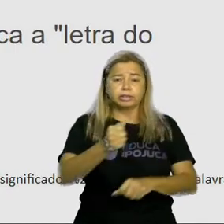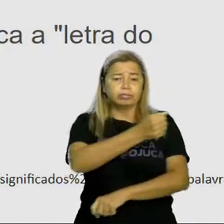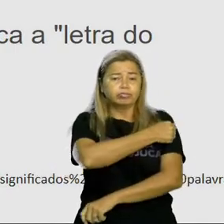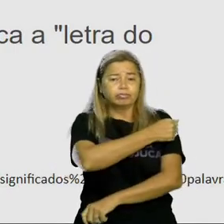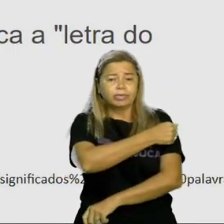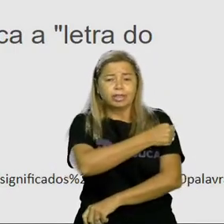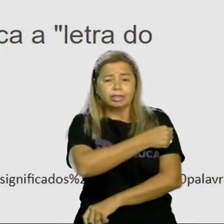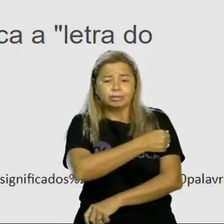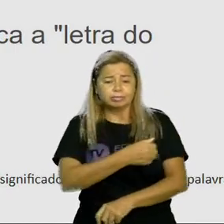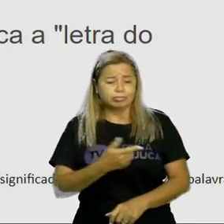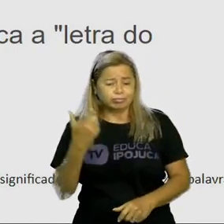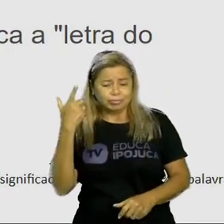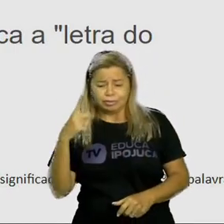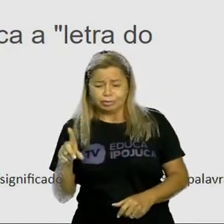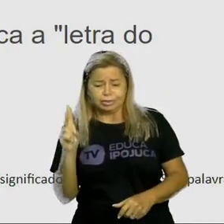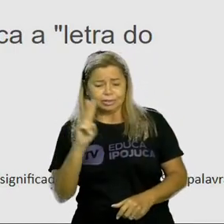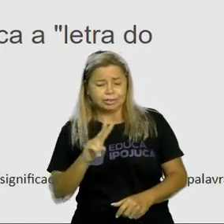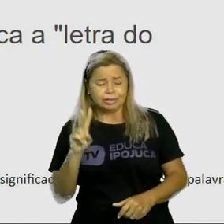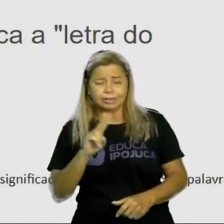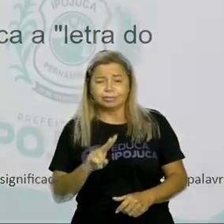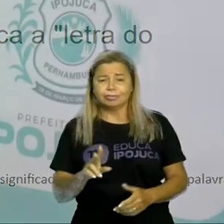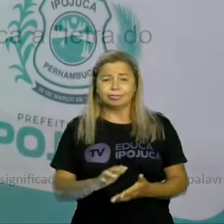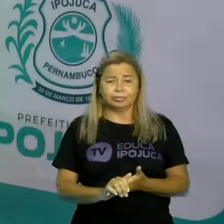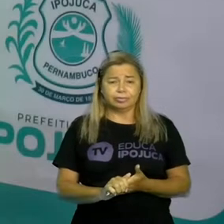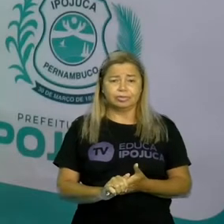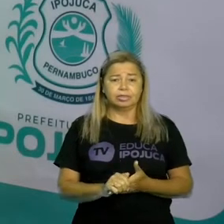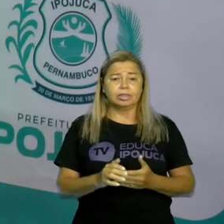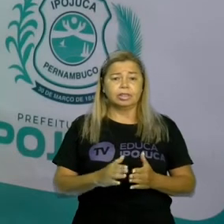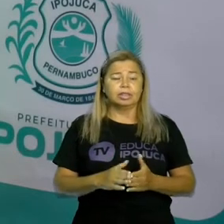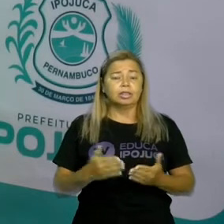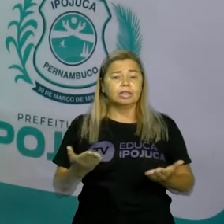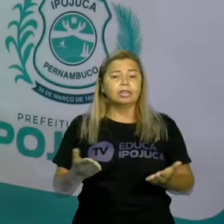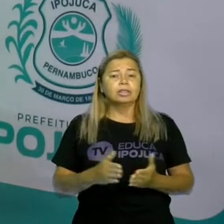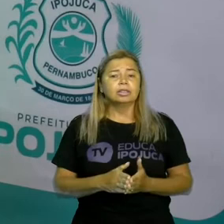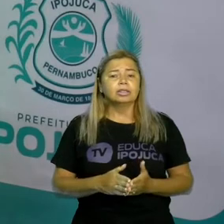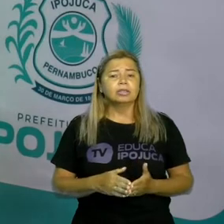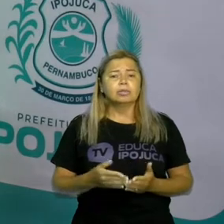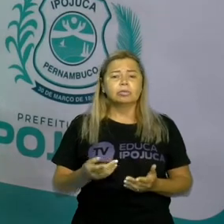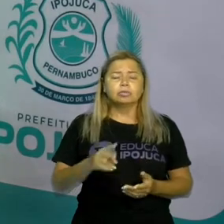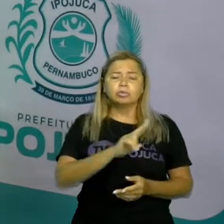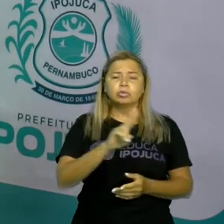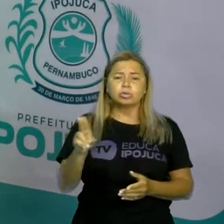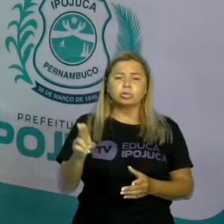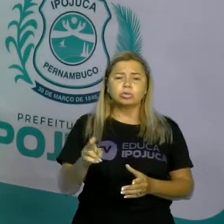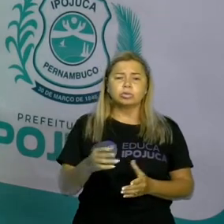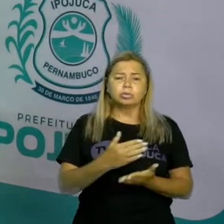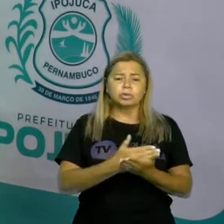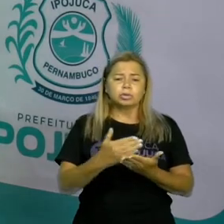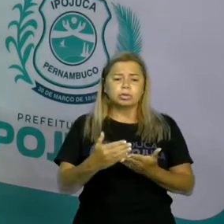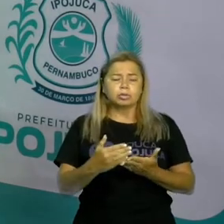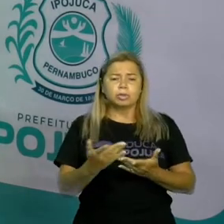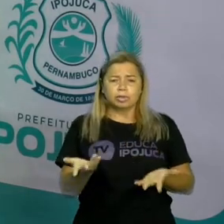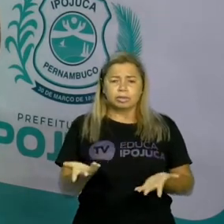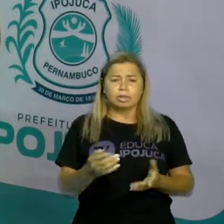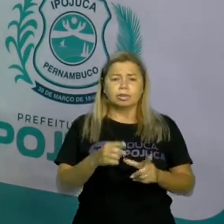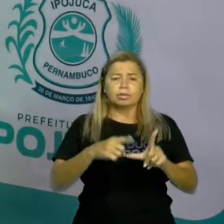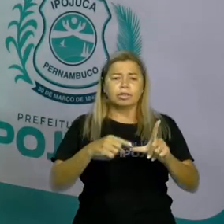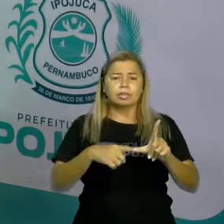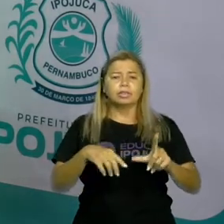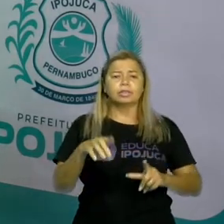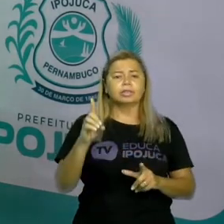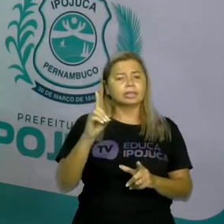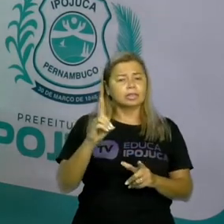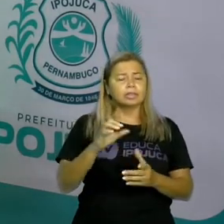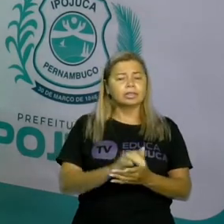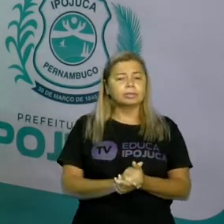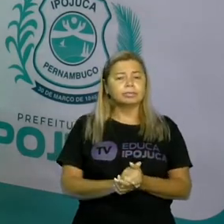nome começa com a letra D. A gente viu que as letras em cada frase ela muda o seu sentido. Por quê? Ó,